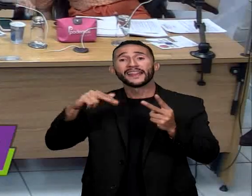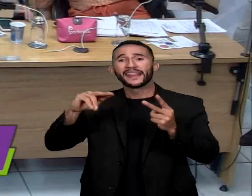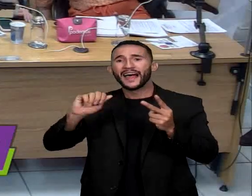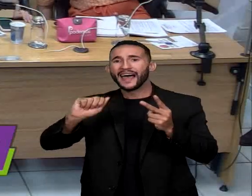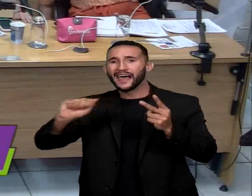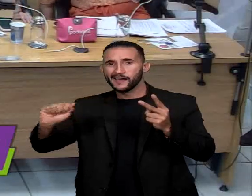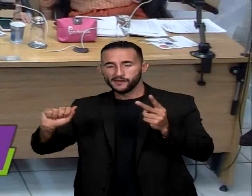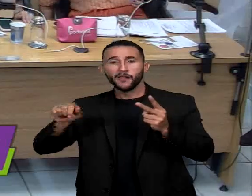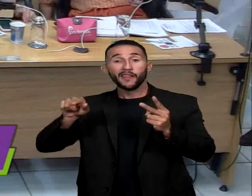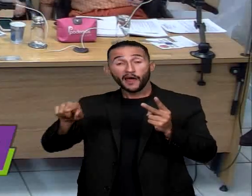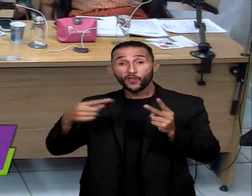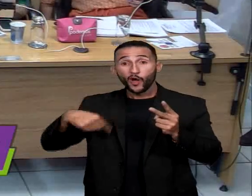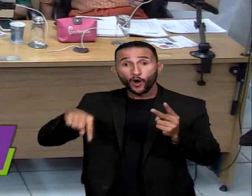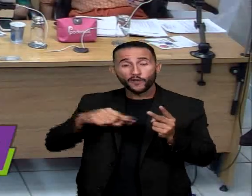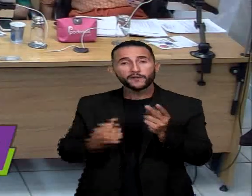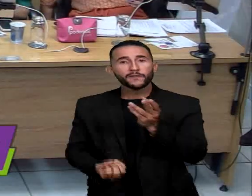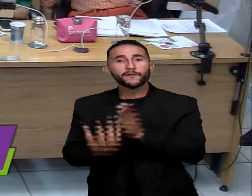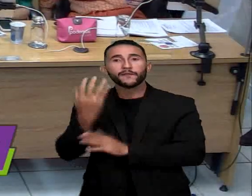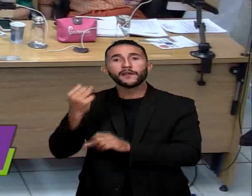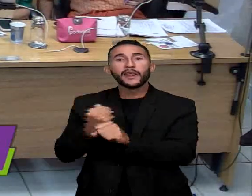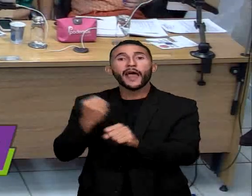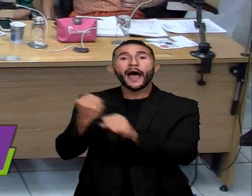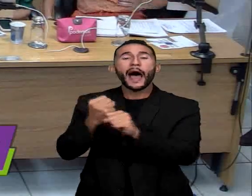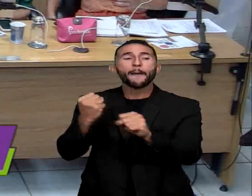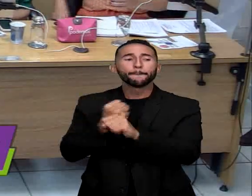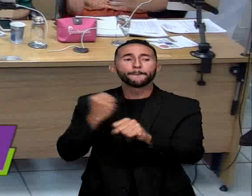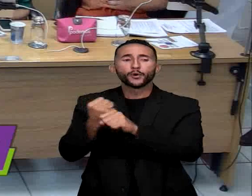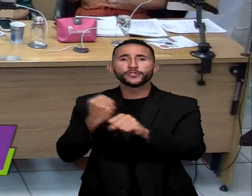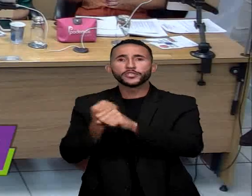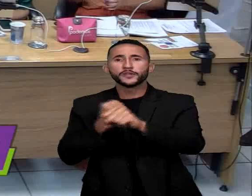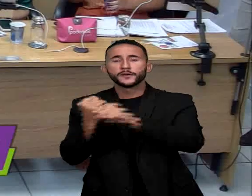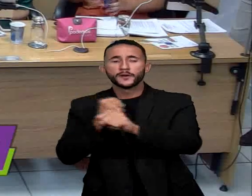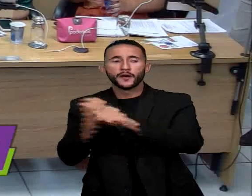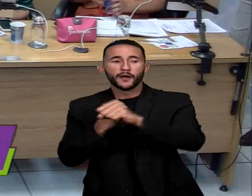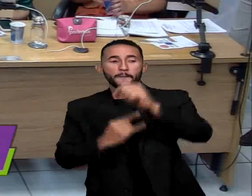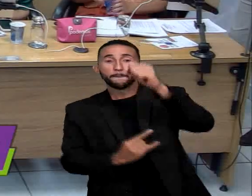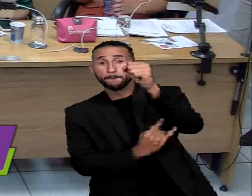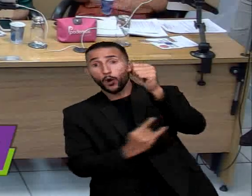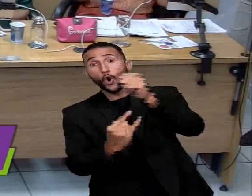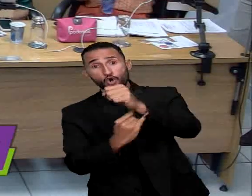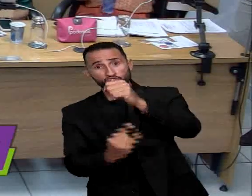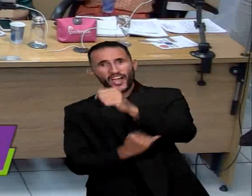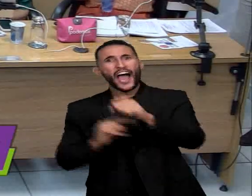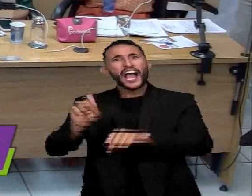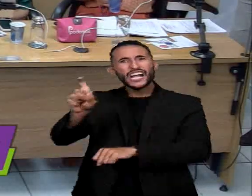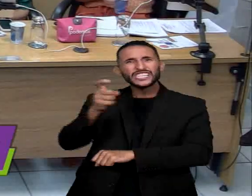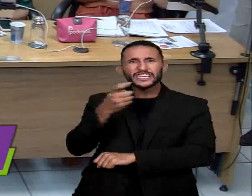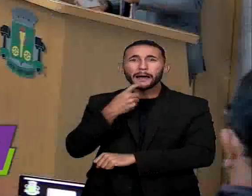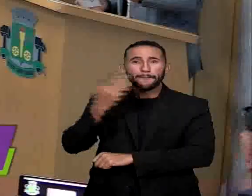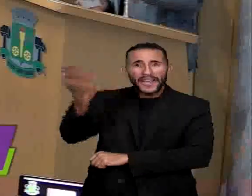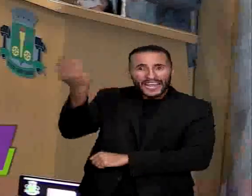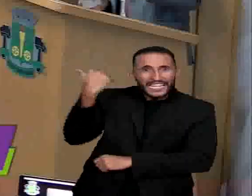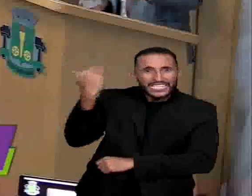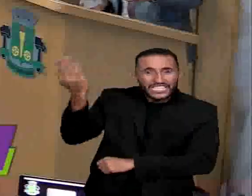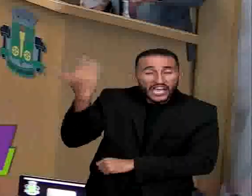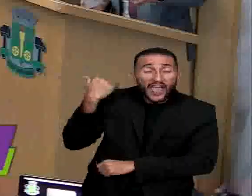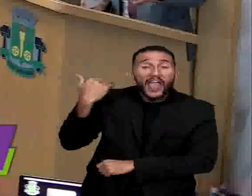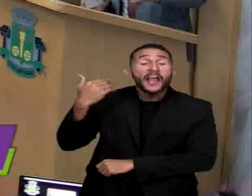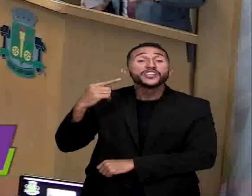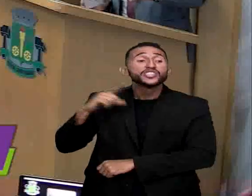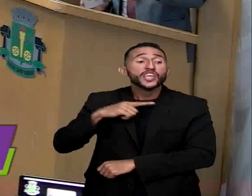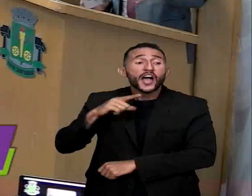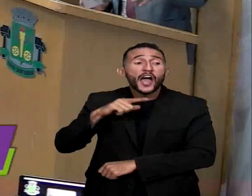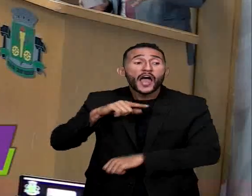fazendo uma travessia Pontes que vão ligar os bairros que historicamente eram divididas por um rio E aí eu falei Vereador